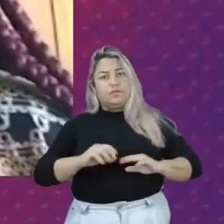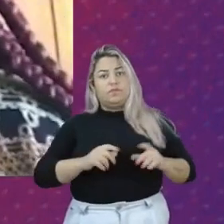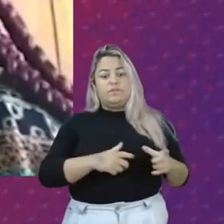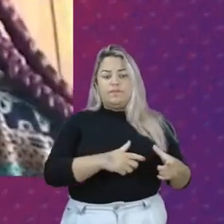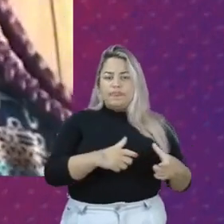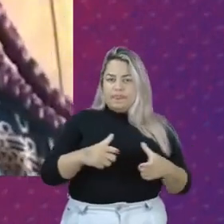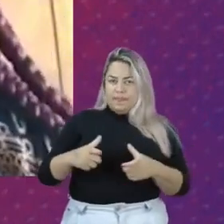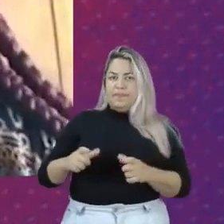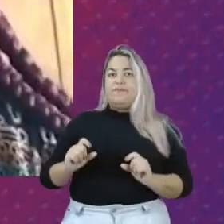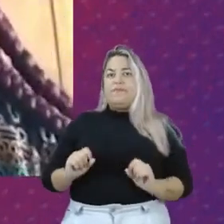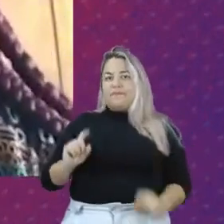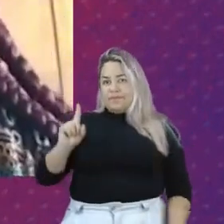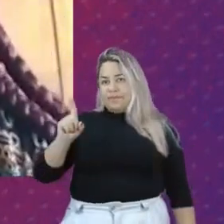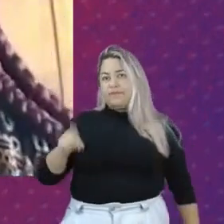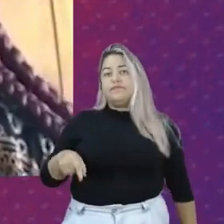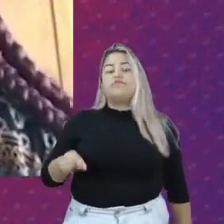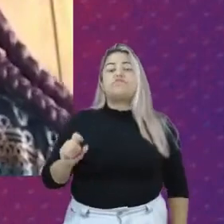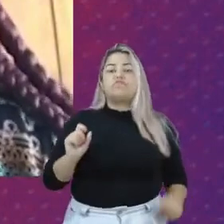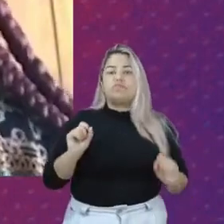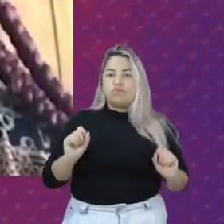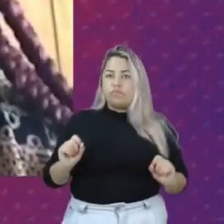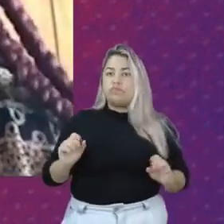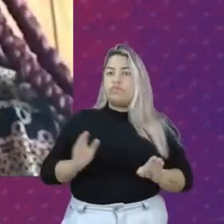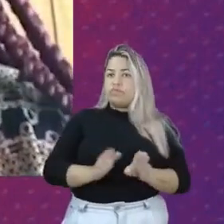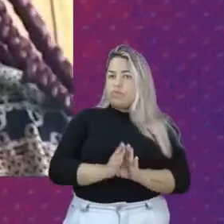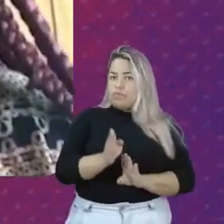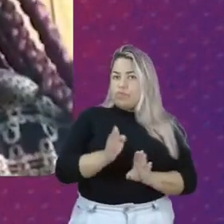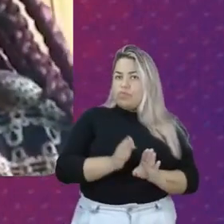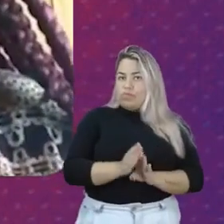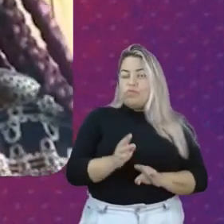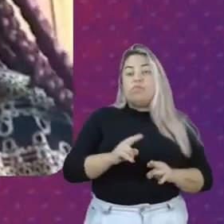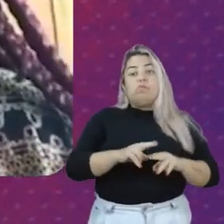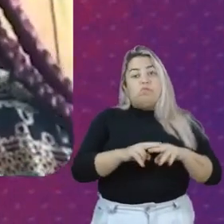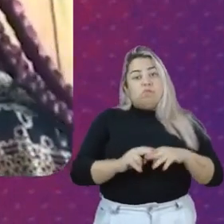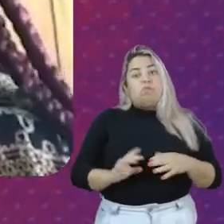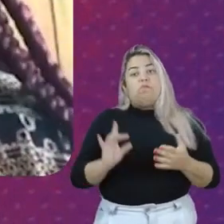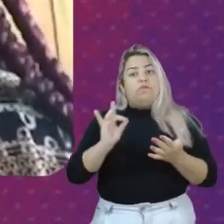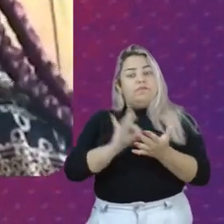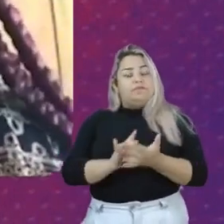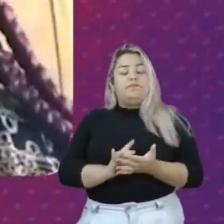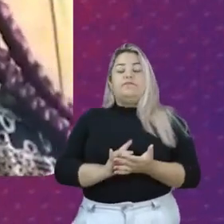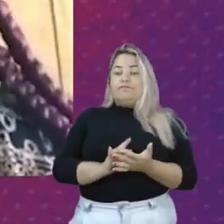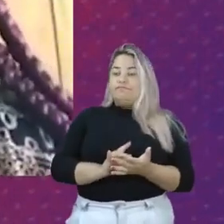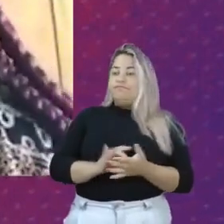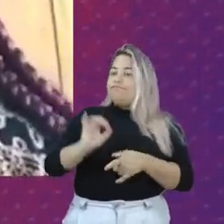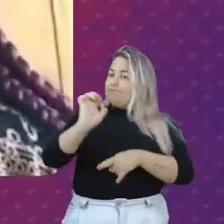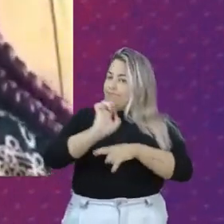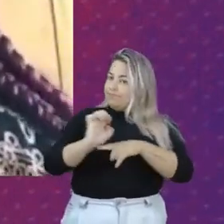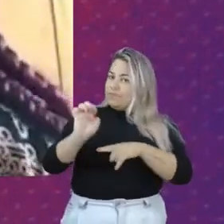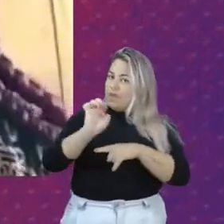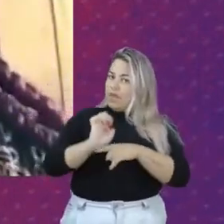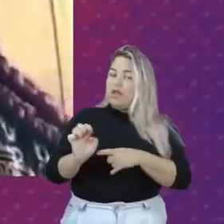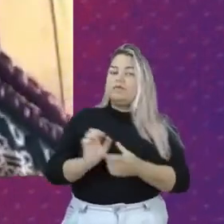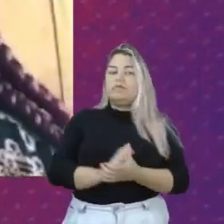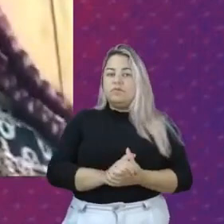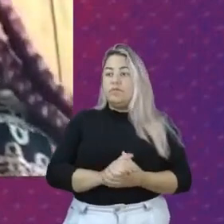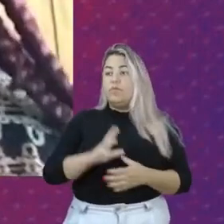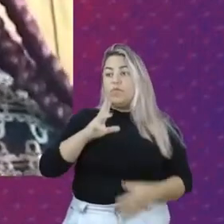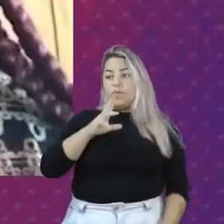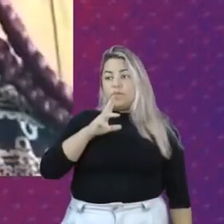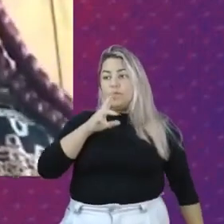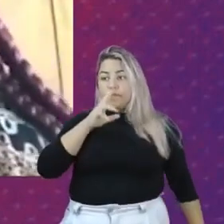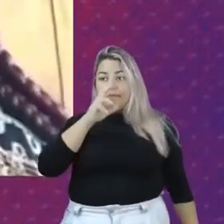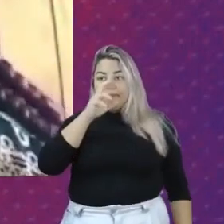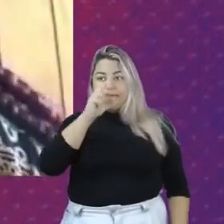espaço ela é uma produção orientada pela lógica do Estado, por força de